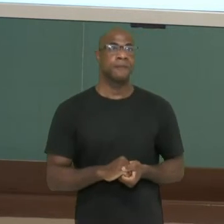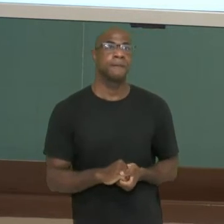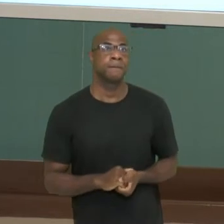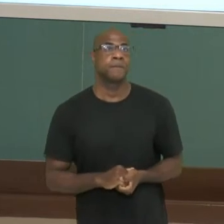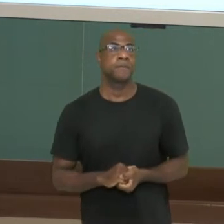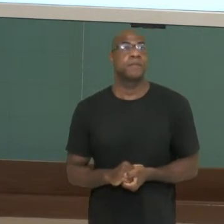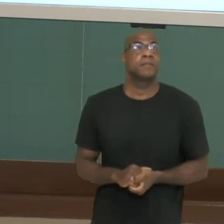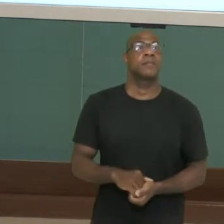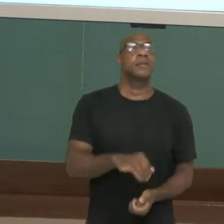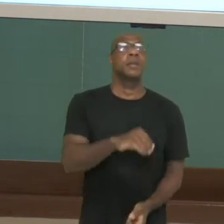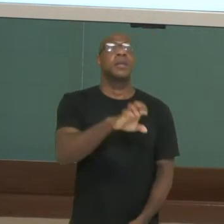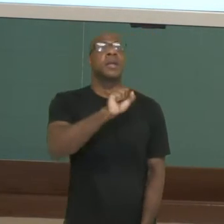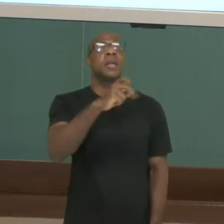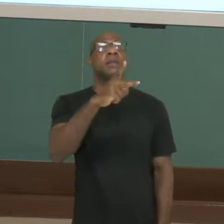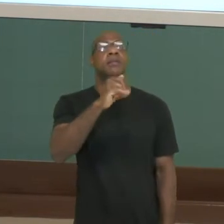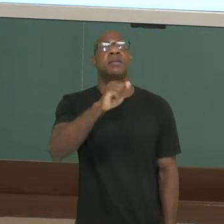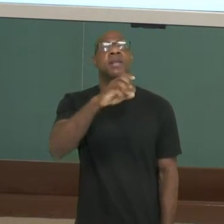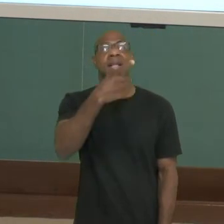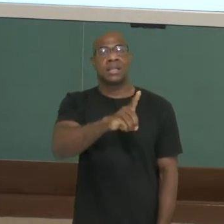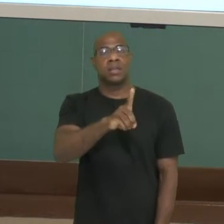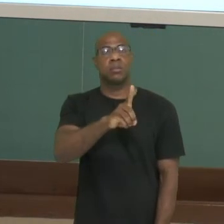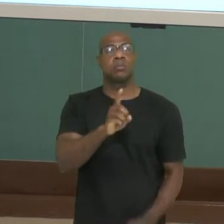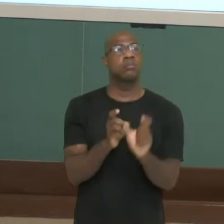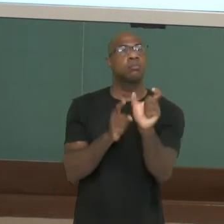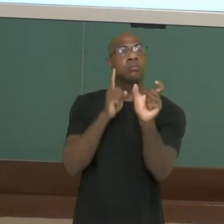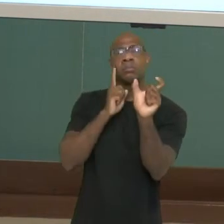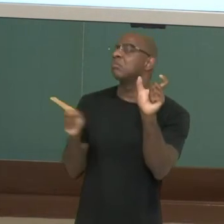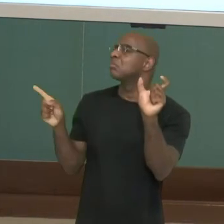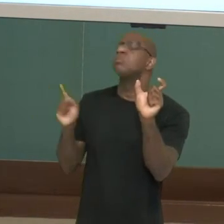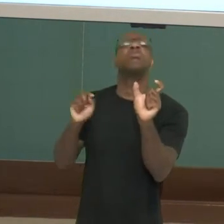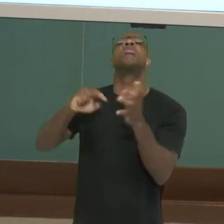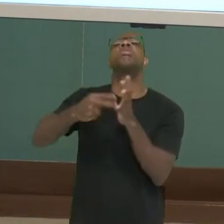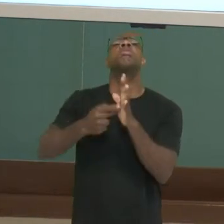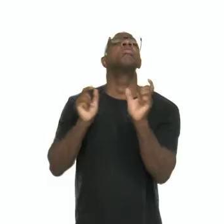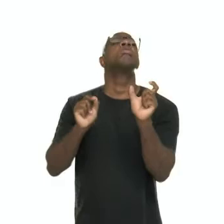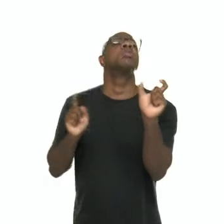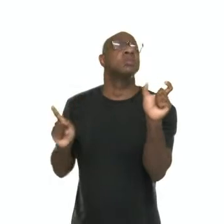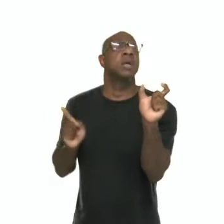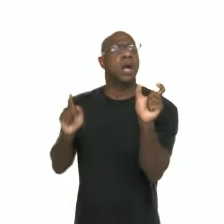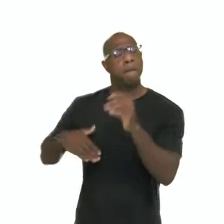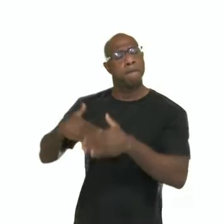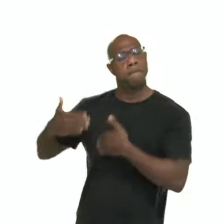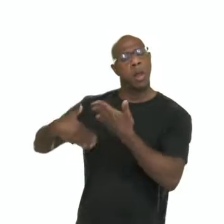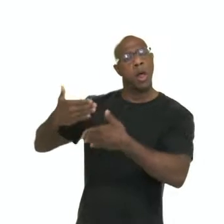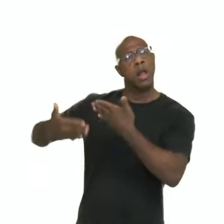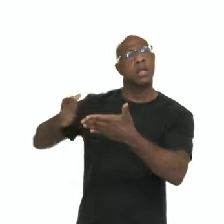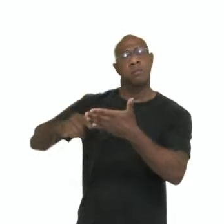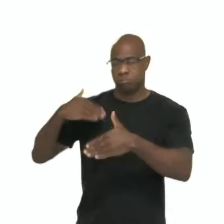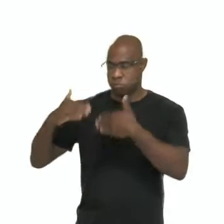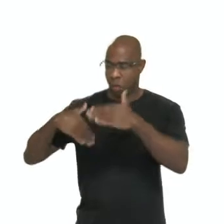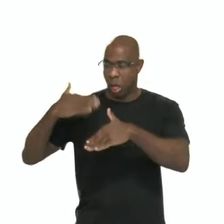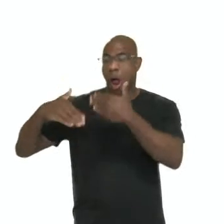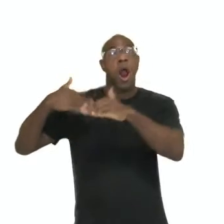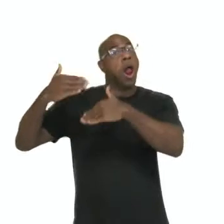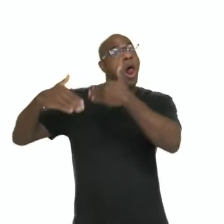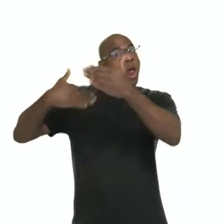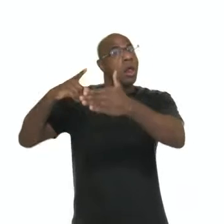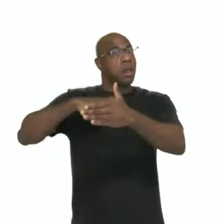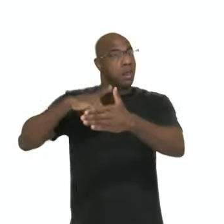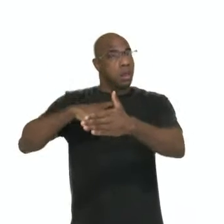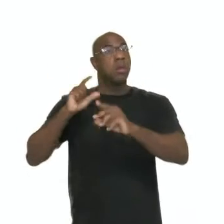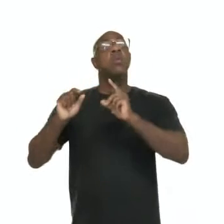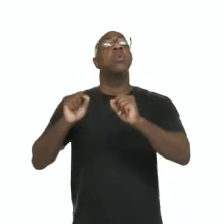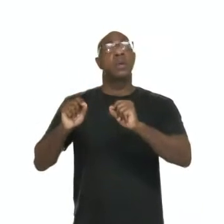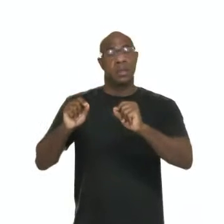Especiação, tema da aula. O que significa especiação? Processo evolutivo, pelo